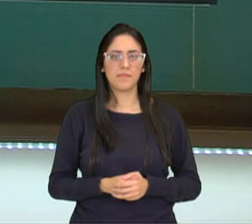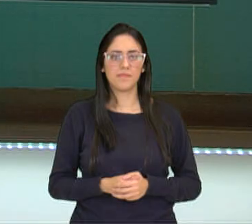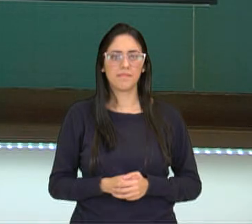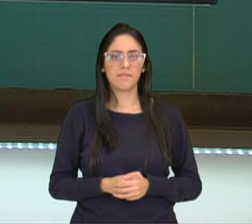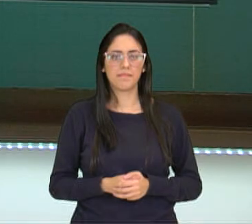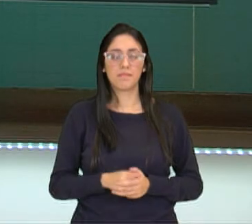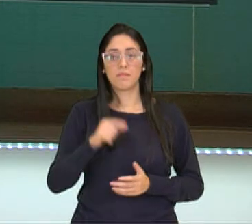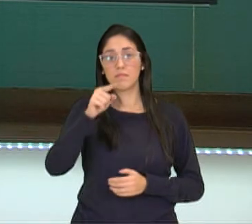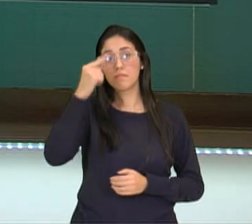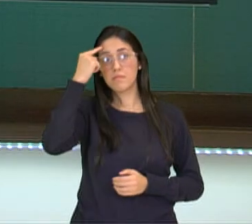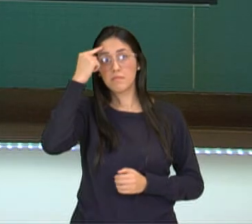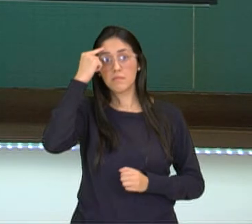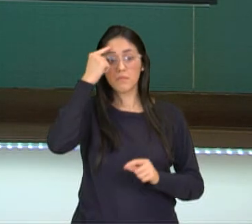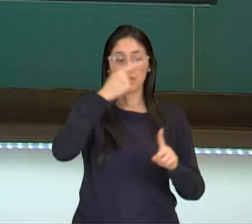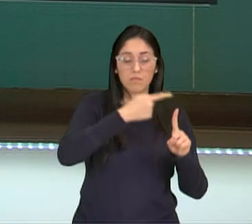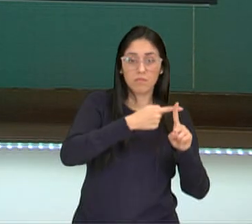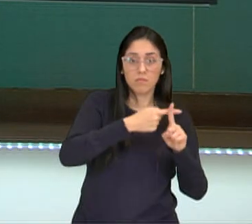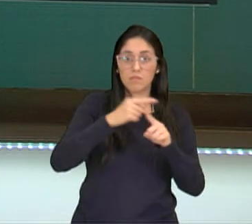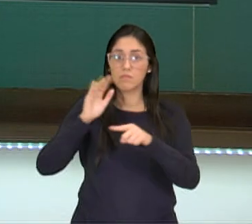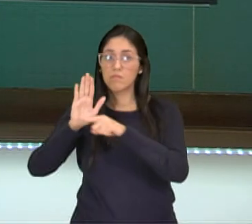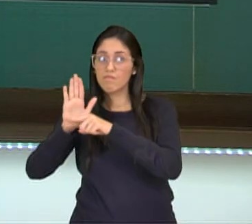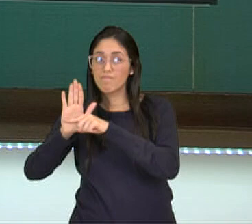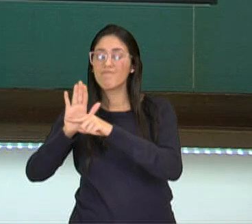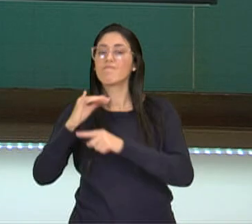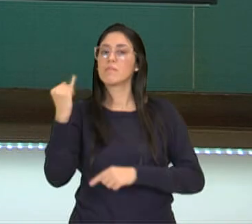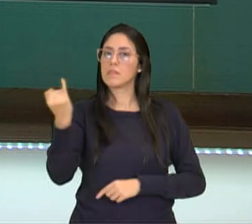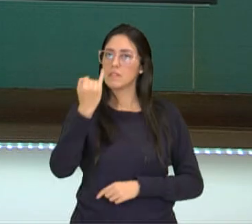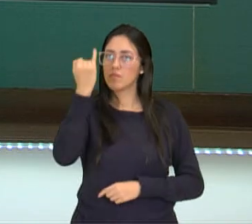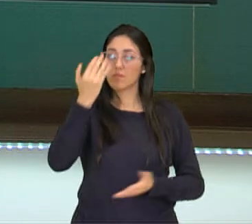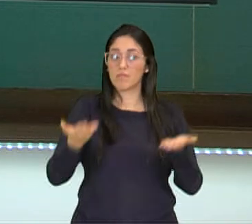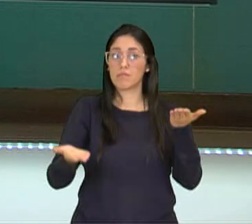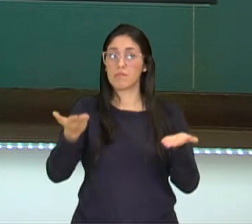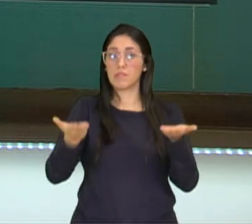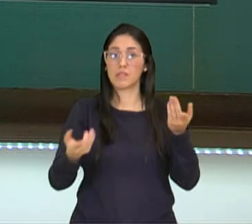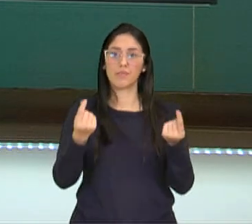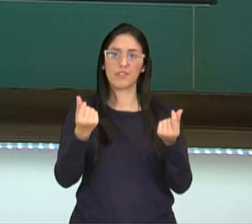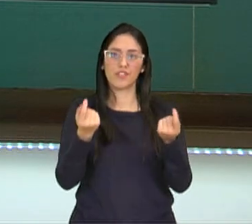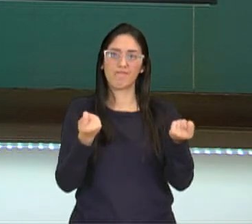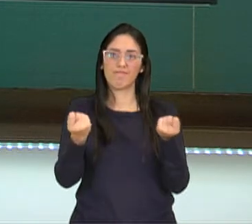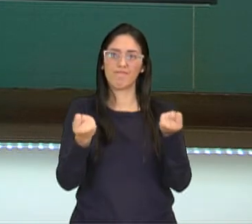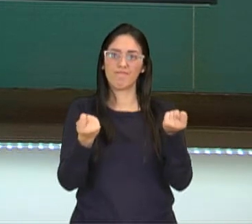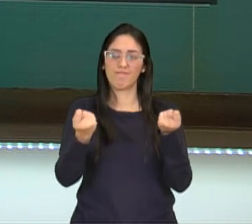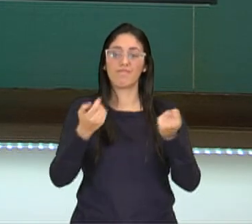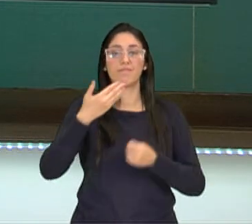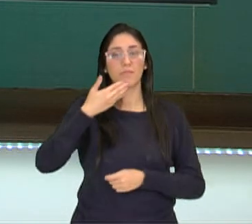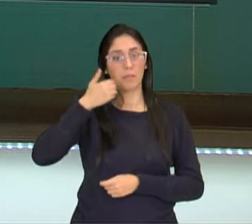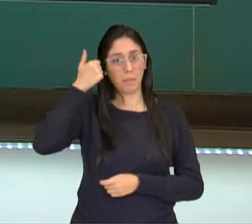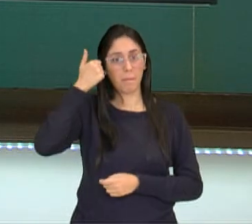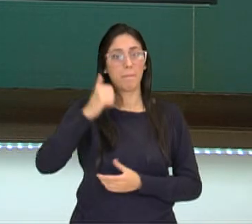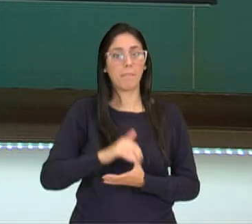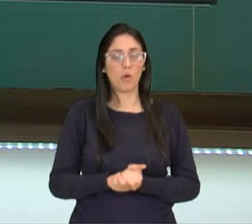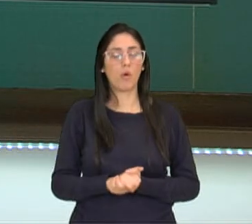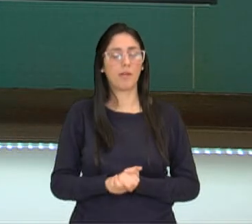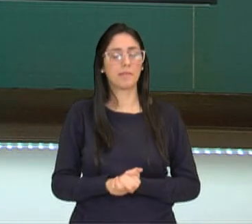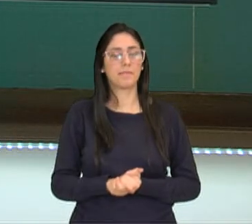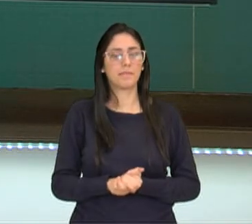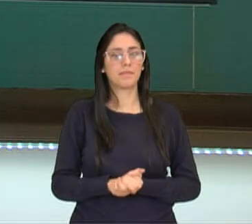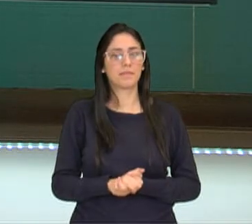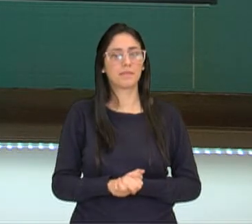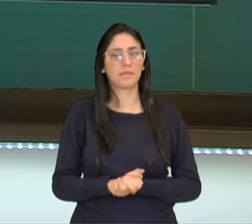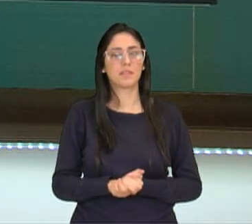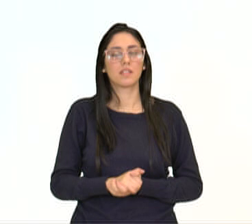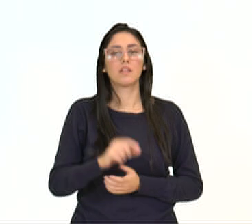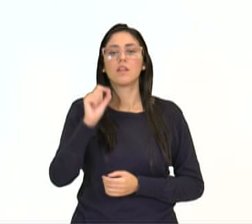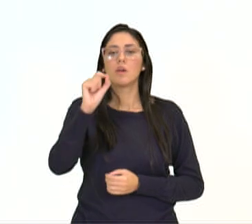pensar nas vantagens e desvantagens são muito importantes para a gente equilibrar melhor as nossas compras. Então vamos lá. Quais seriam